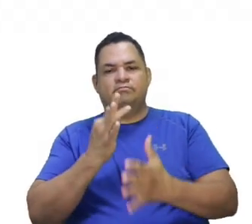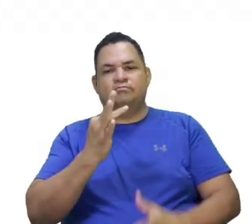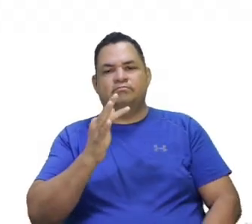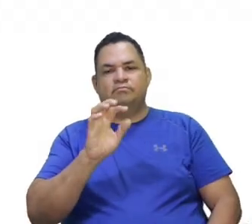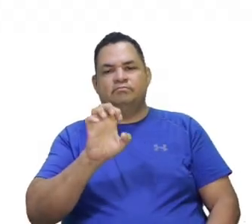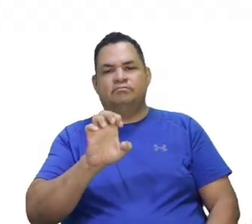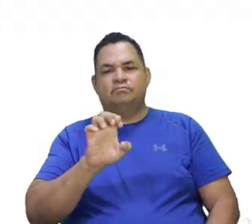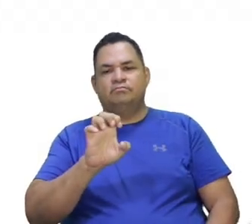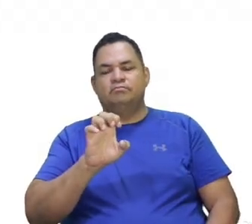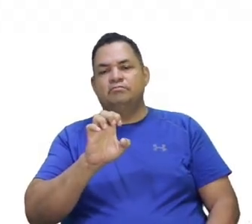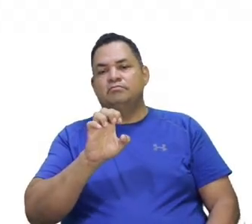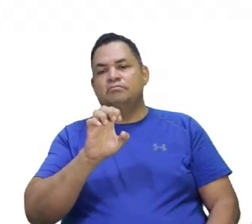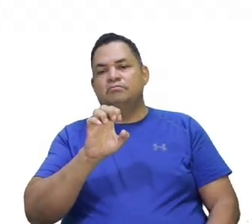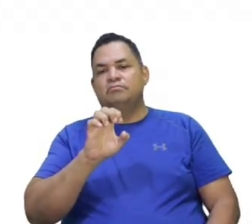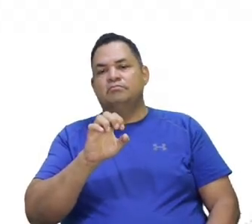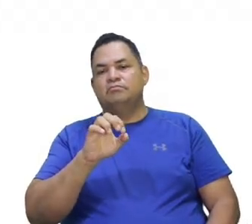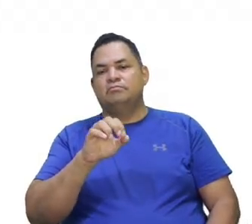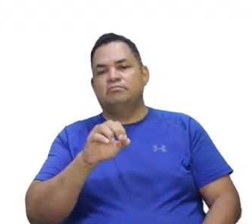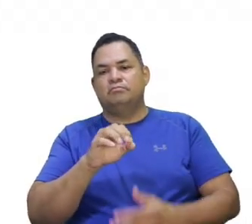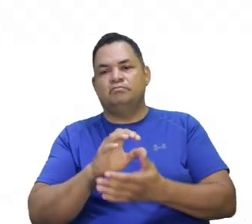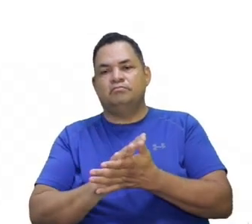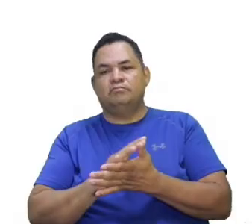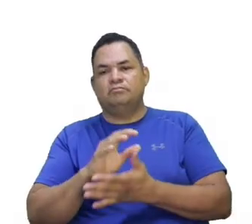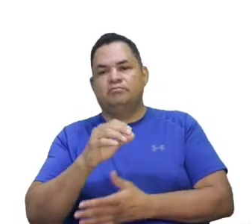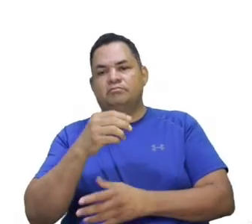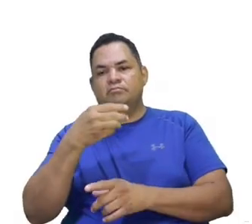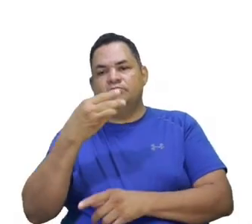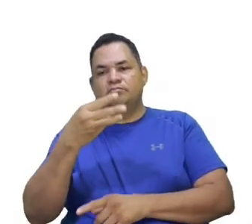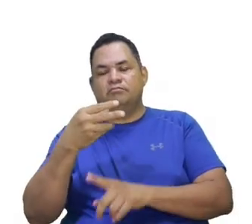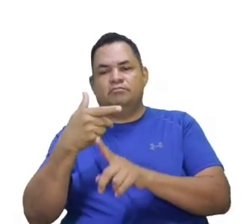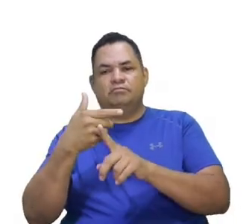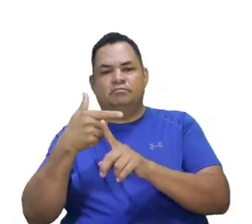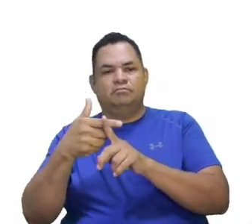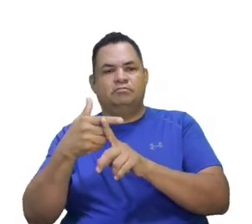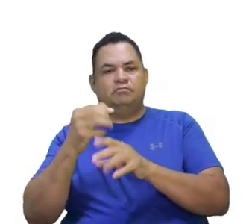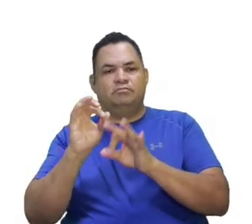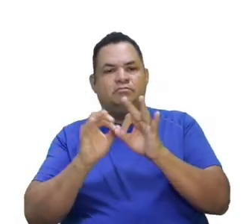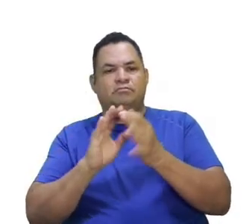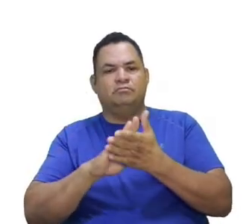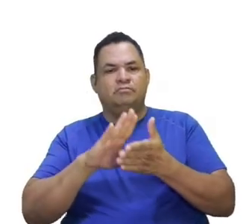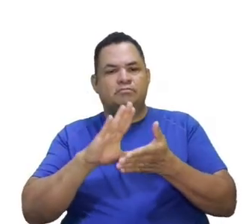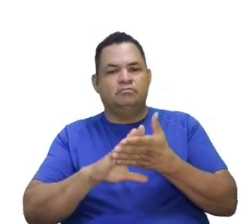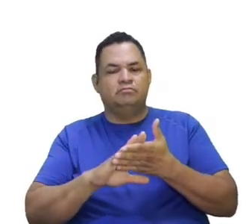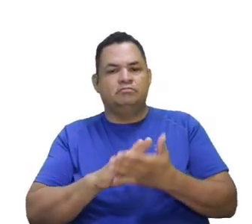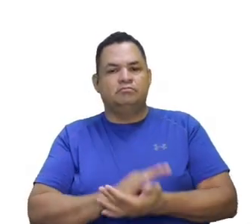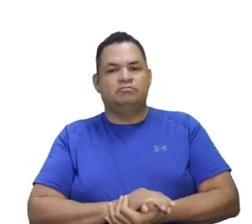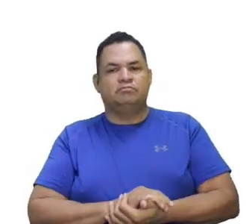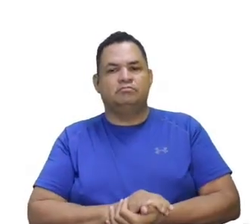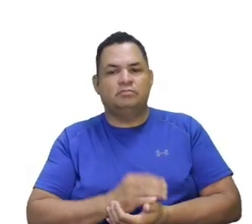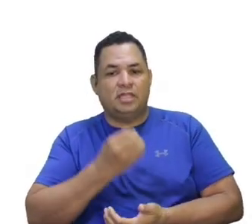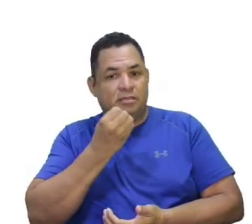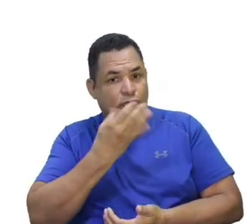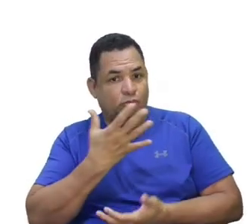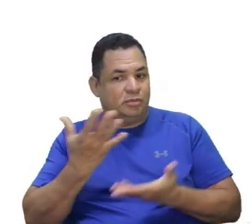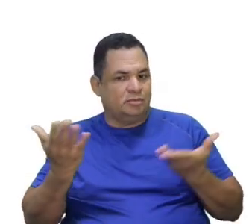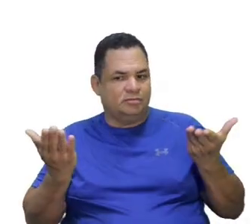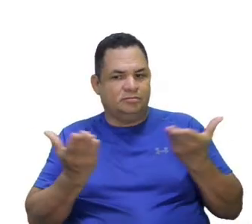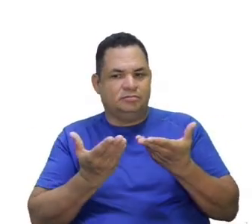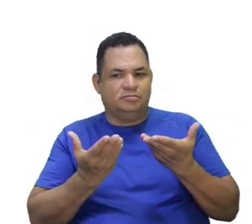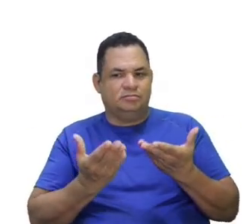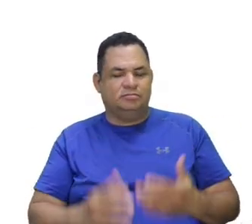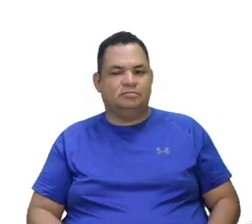ferro 3+, onde nós vamos retirar agora 3 elétrons. E aqui é muito bom mesmo. Sabe por